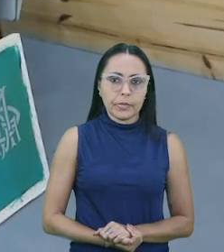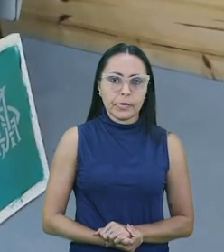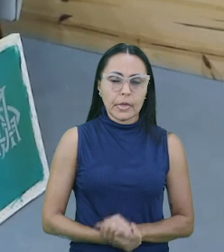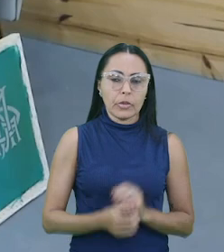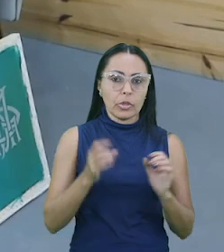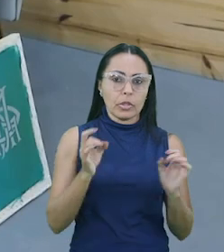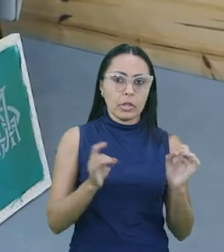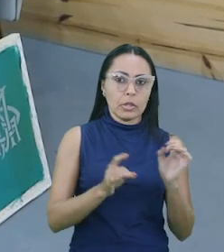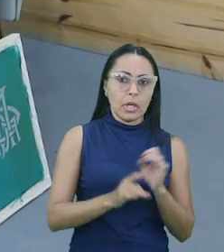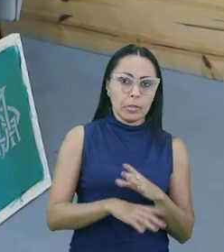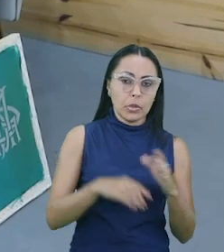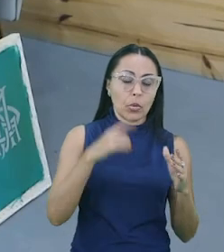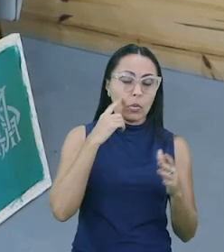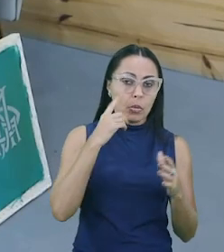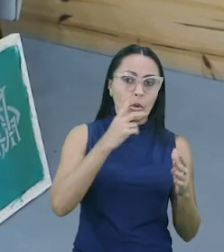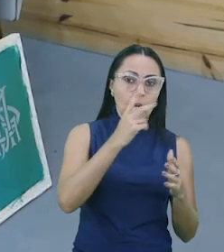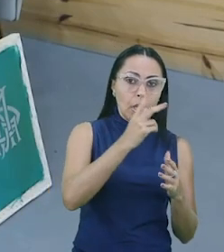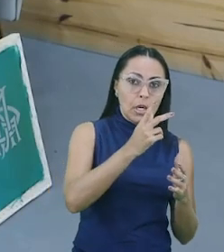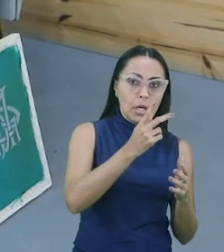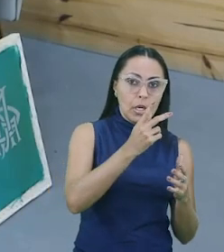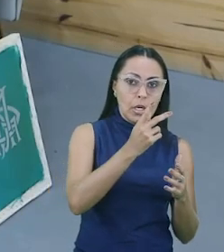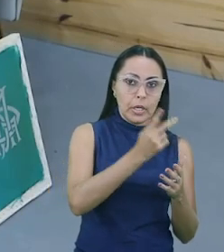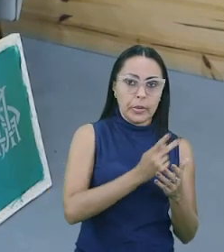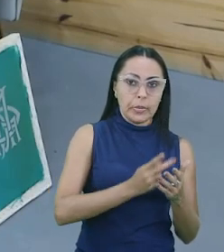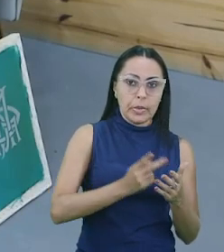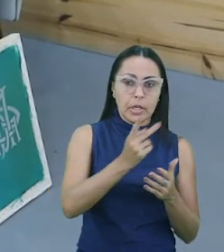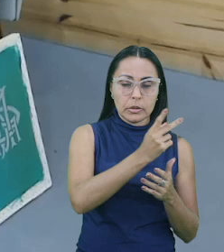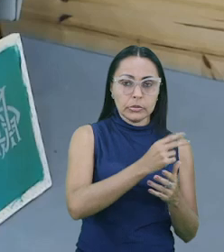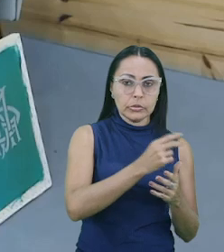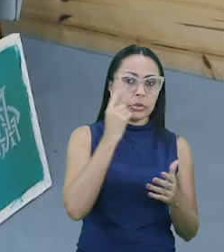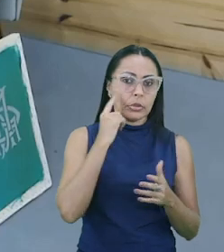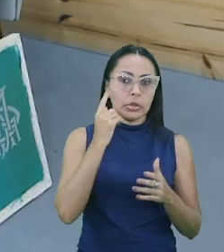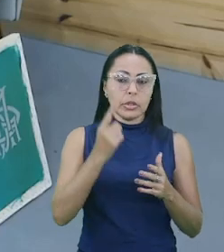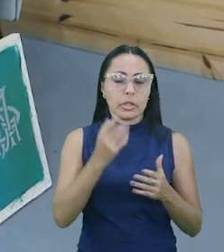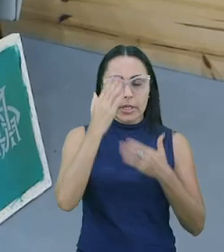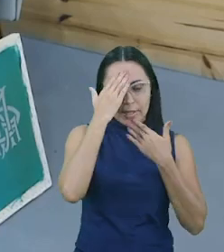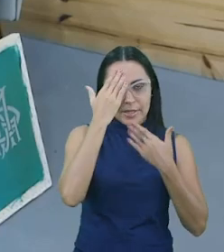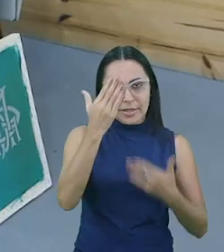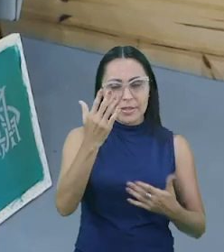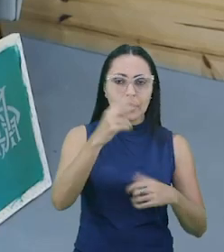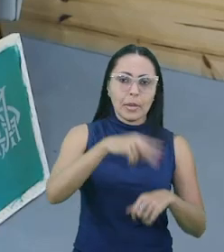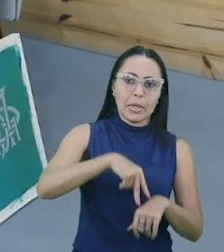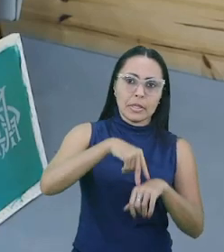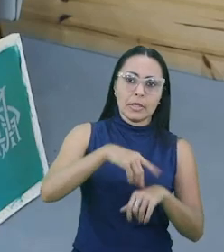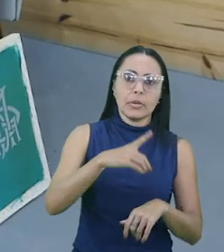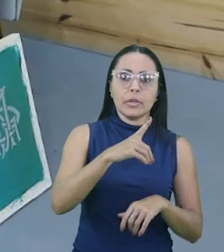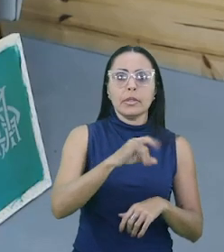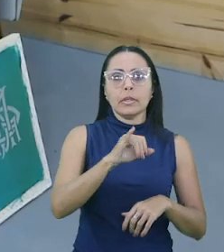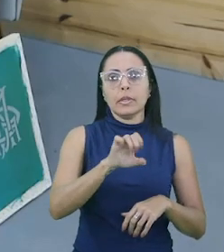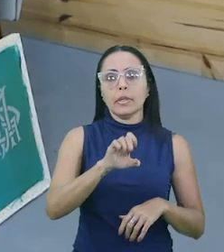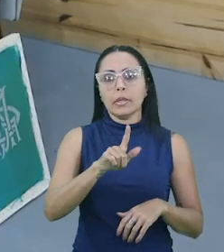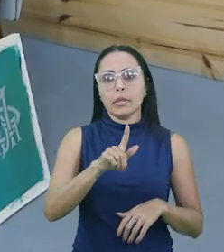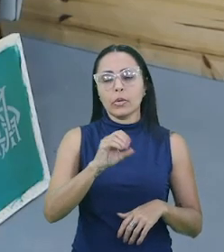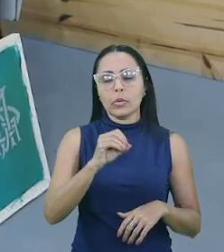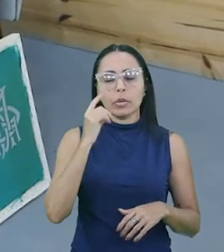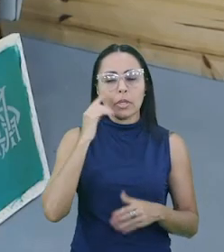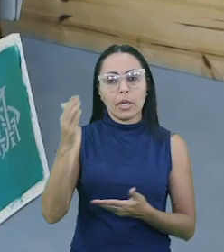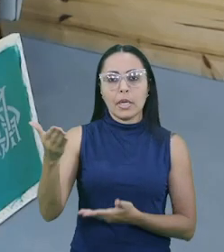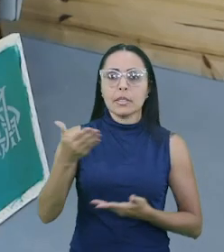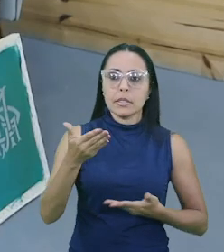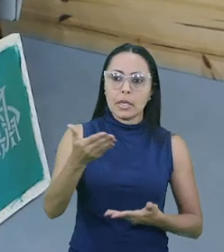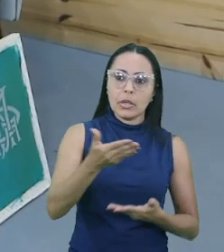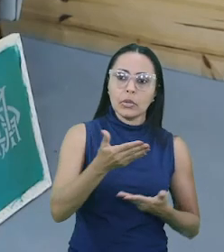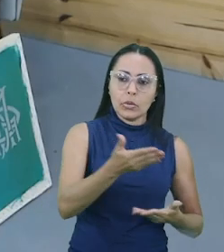dos materiais. Eu queria agradecer muito a presença de Diego, né, por ter aceitado o convite de participar dessa